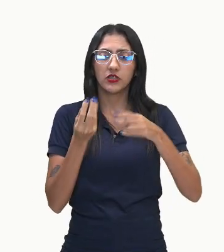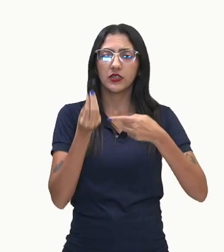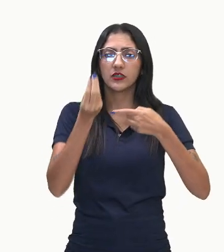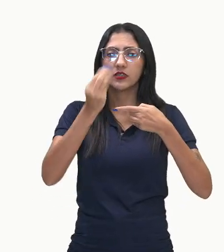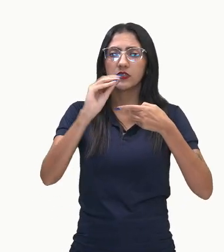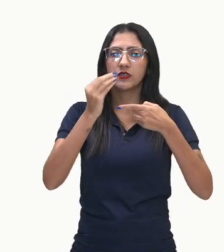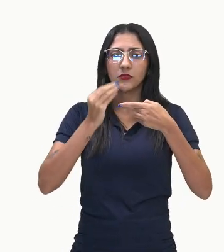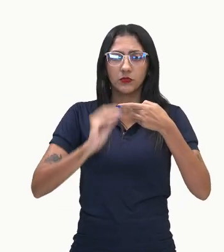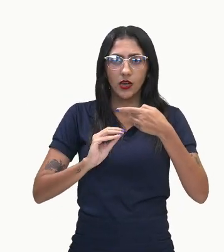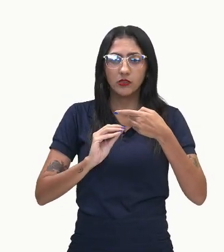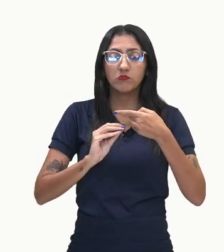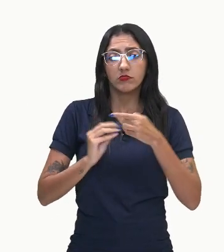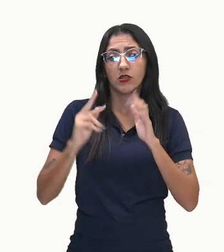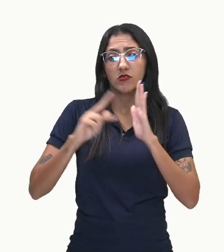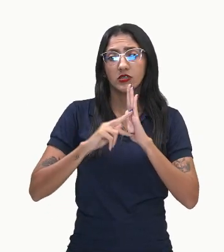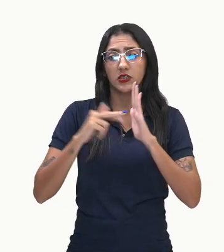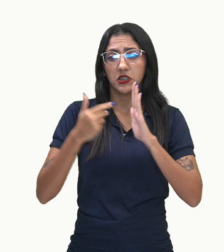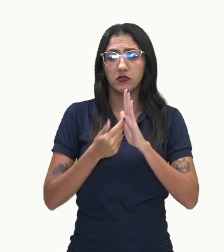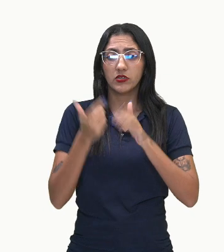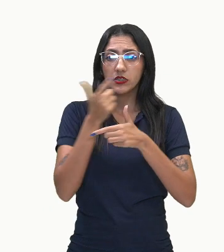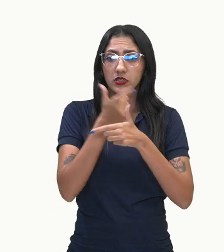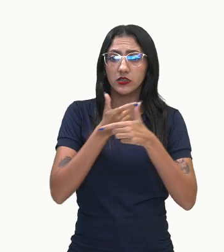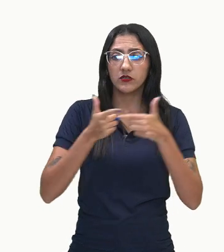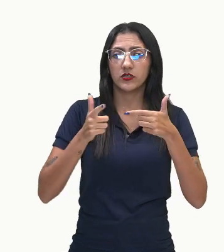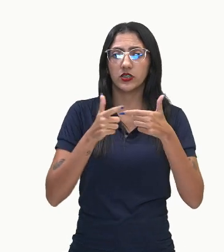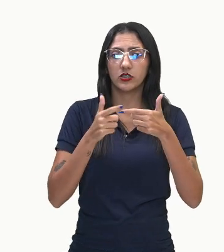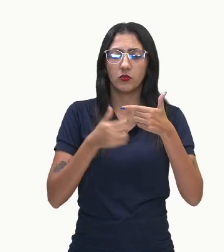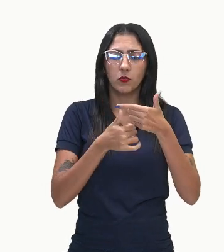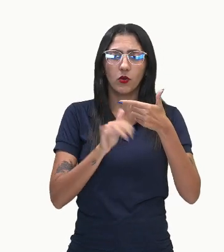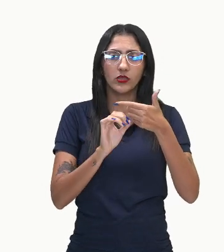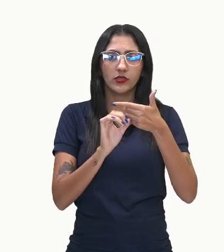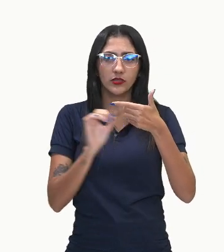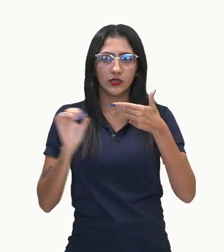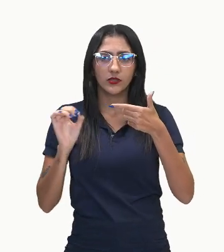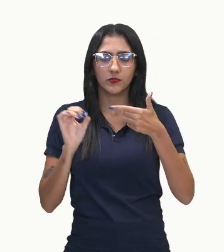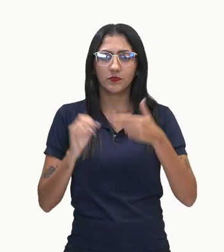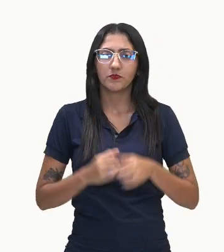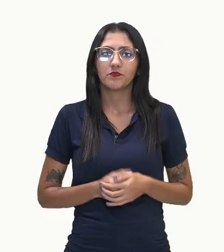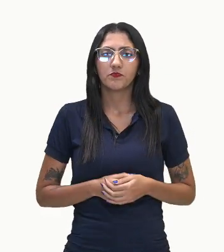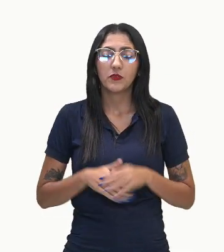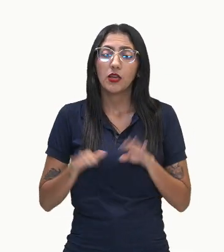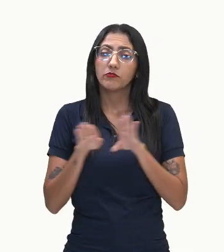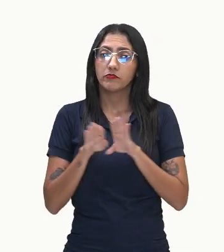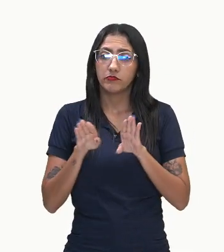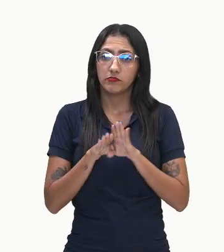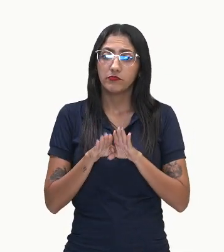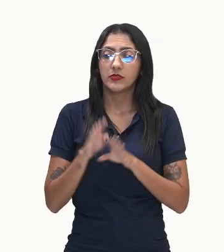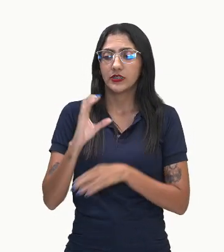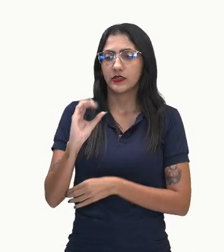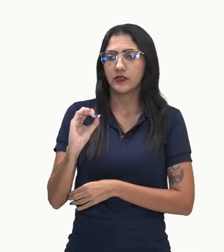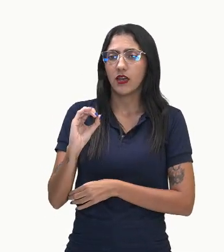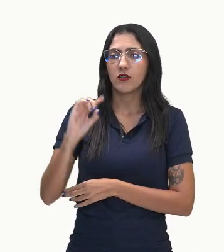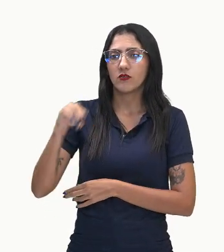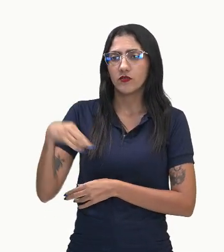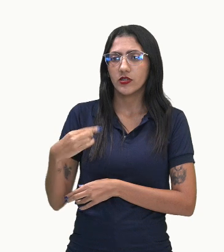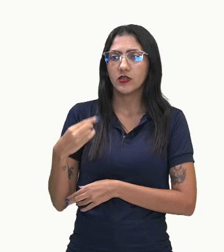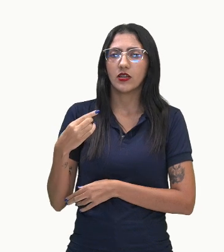20%, significa que eu estou trabalhando com a fração de 20 dividido por 100, que pode ser expresso na forma decimal